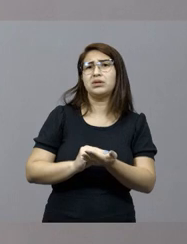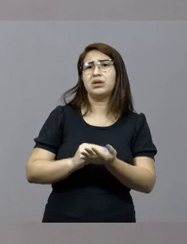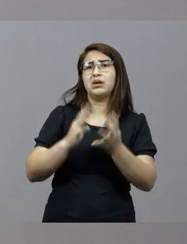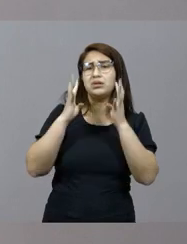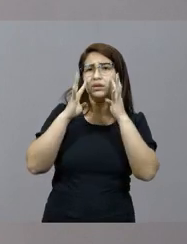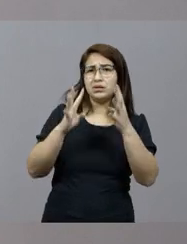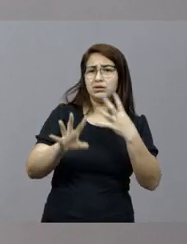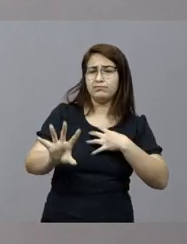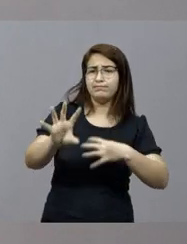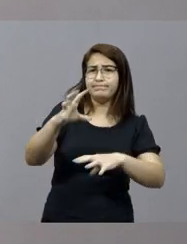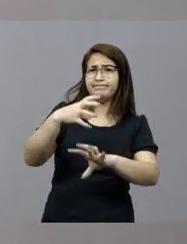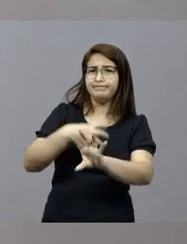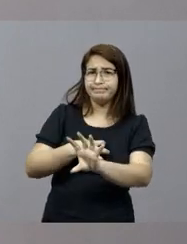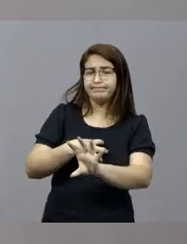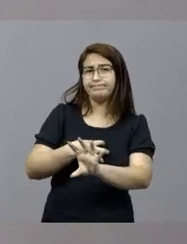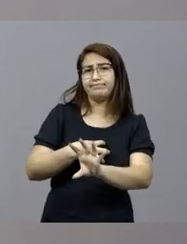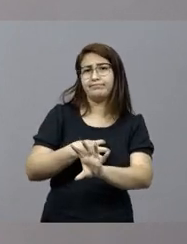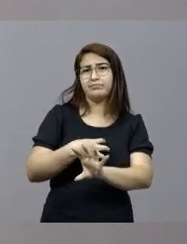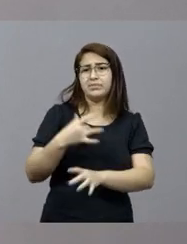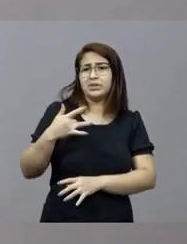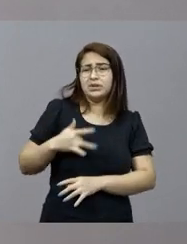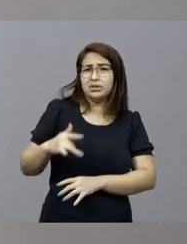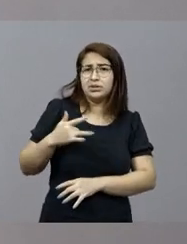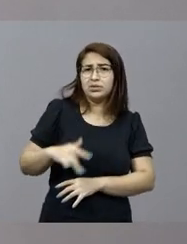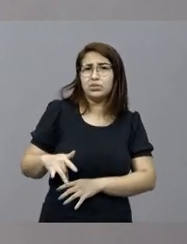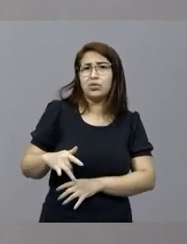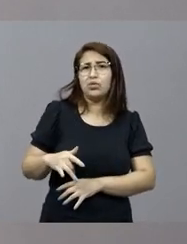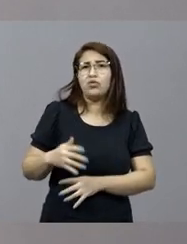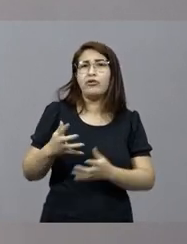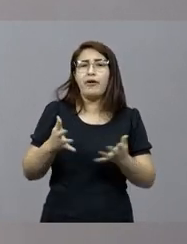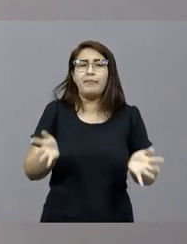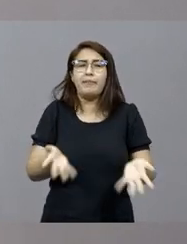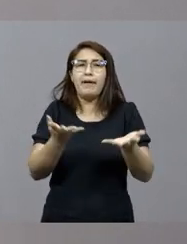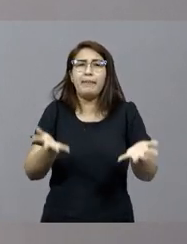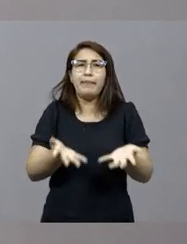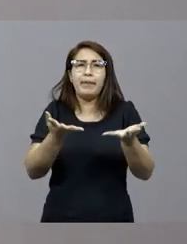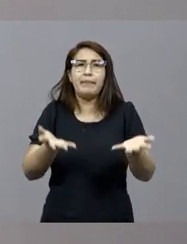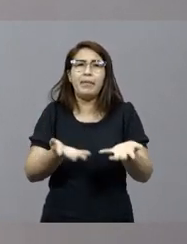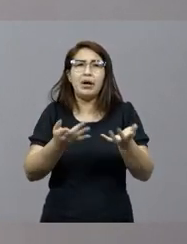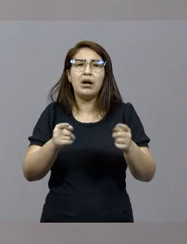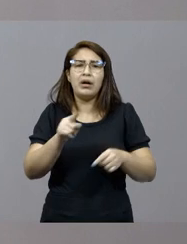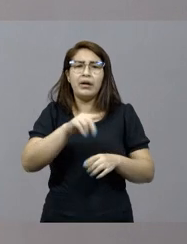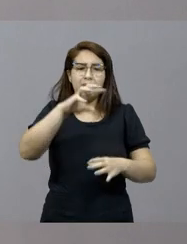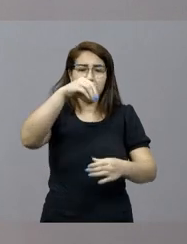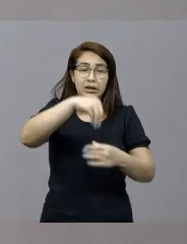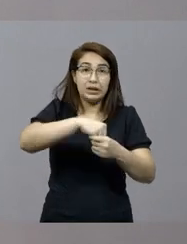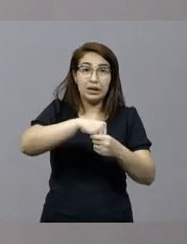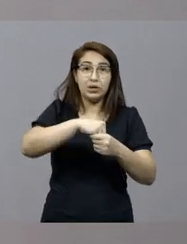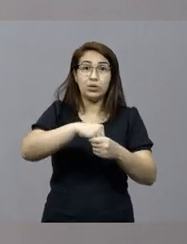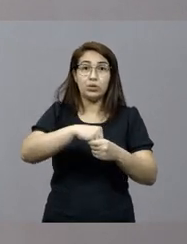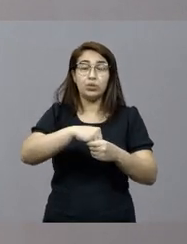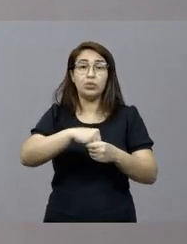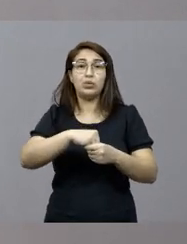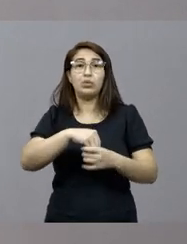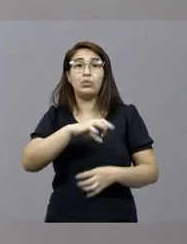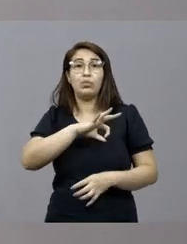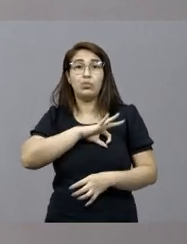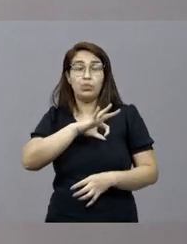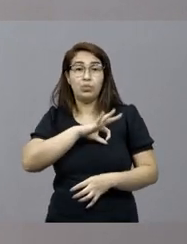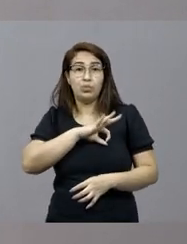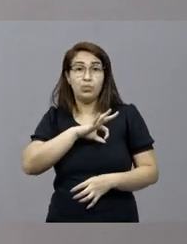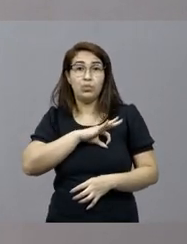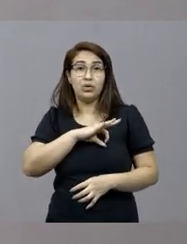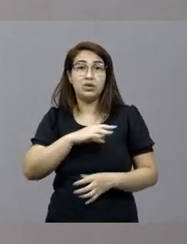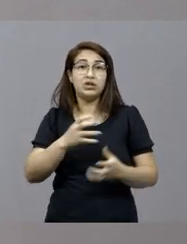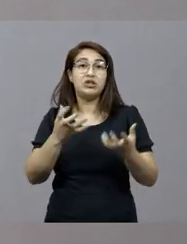semelhante, provocando confronto entre a tropa para simplesmente satisfazer suas obstinações por